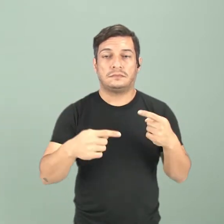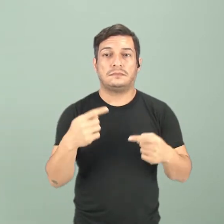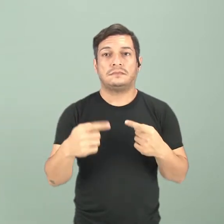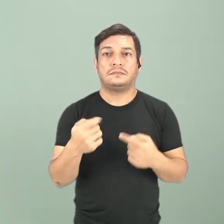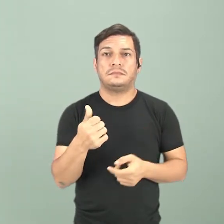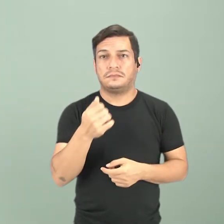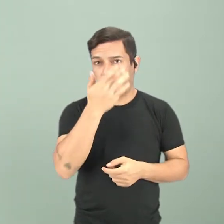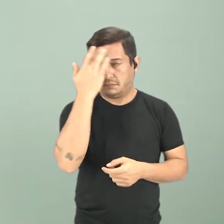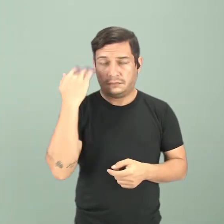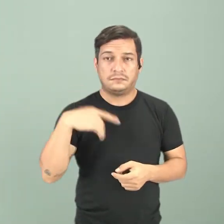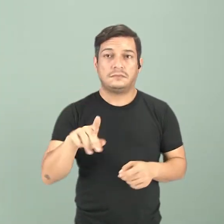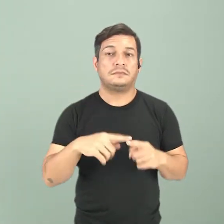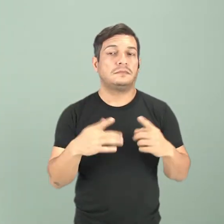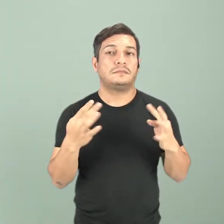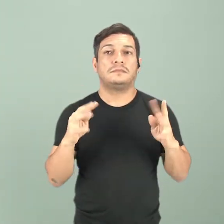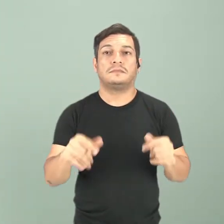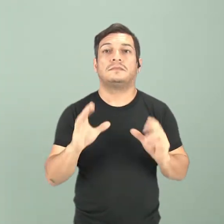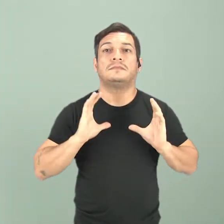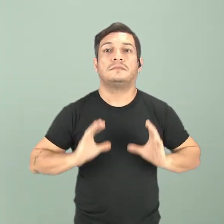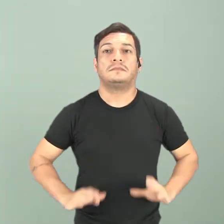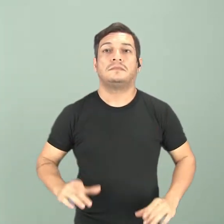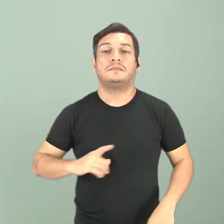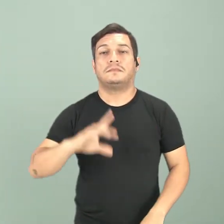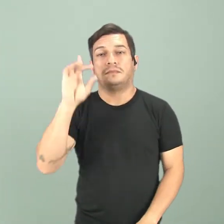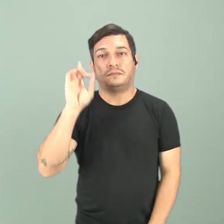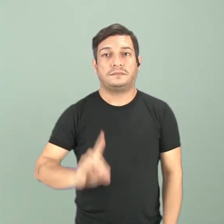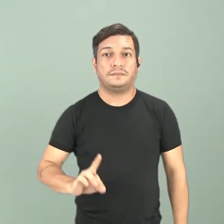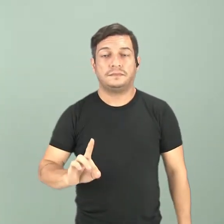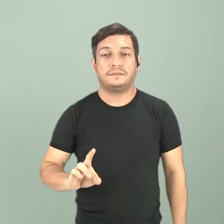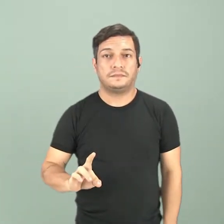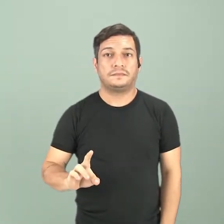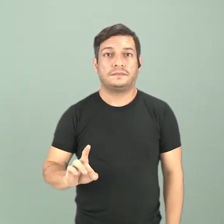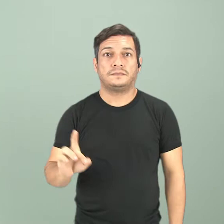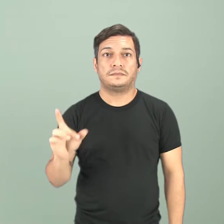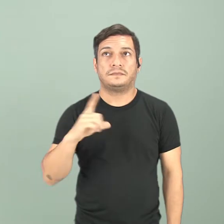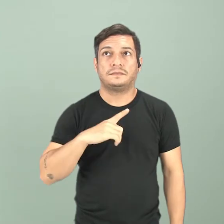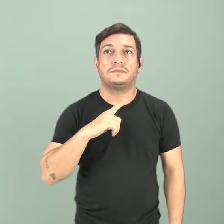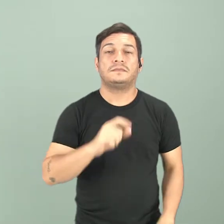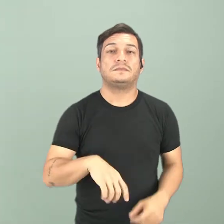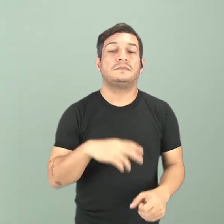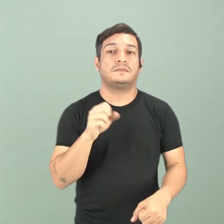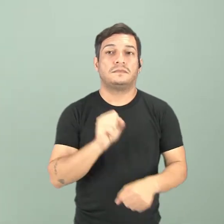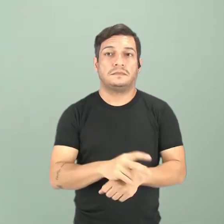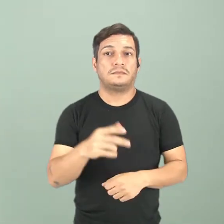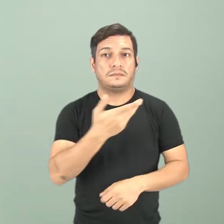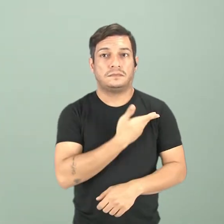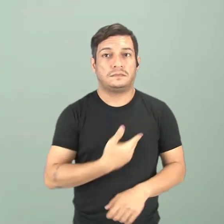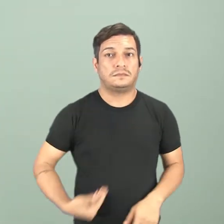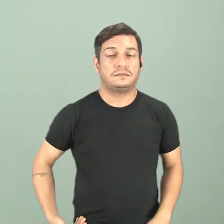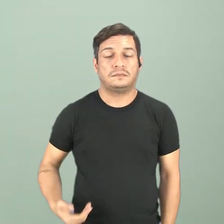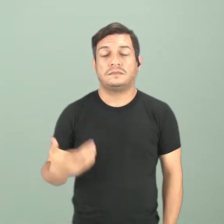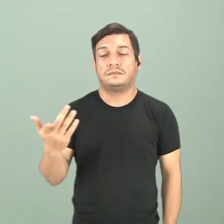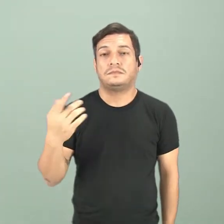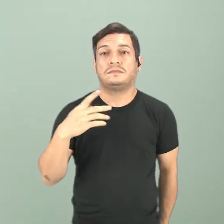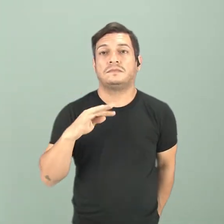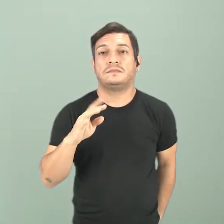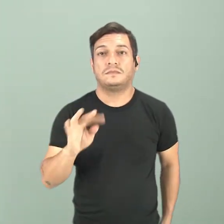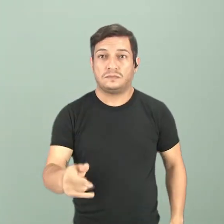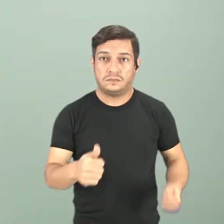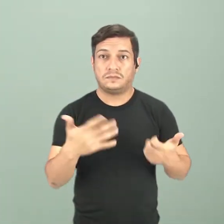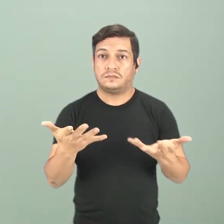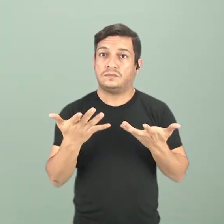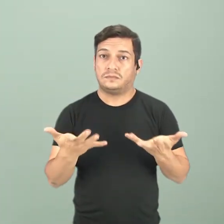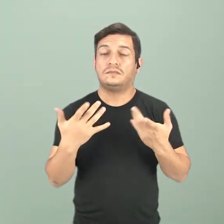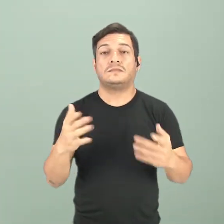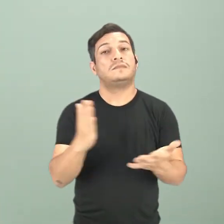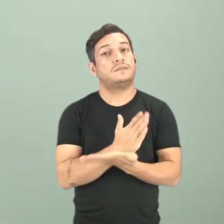os cidadãos tinham esse direito, né, de exercer os cargos públicos. Nem todos iam, nem todos queriam. Alguns queriam